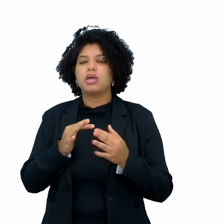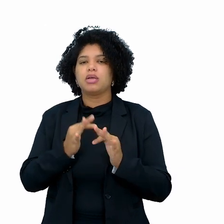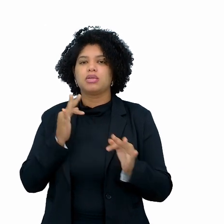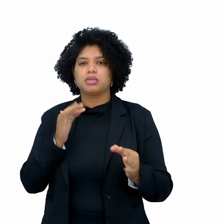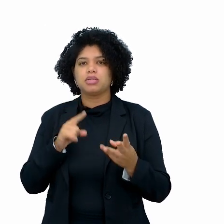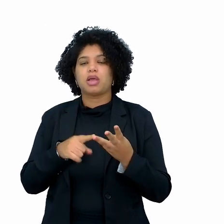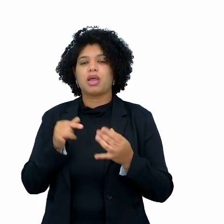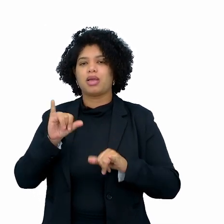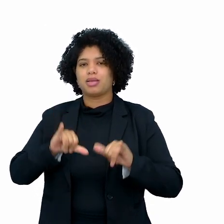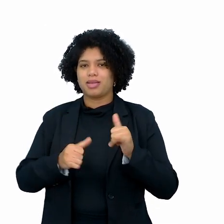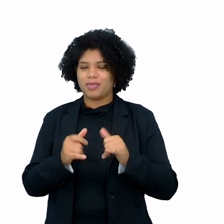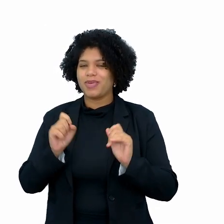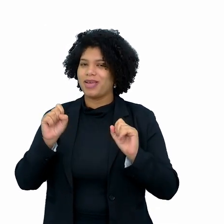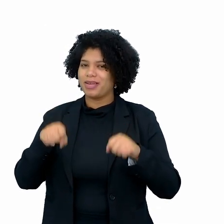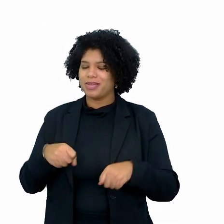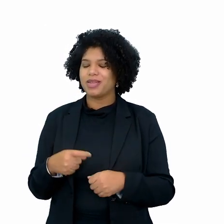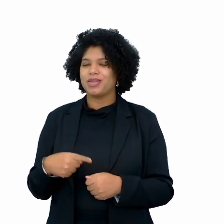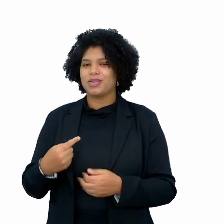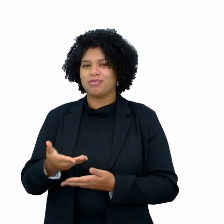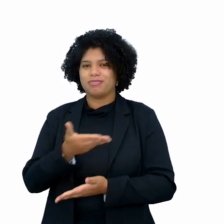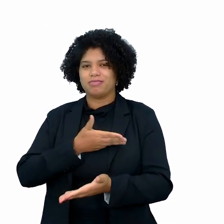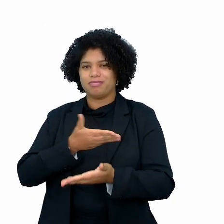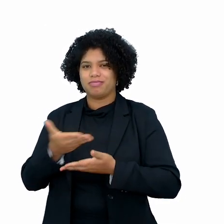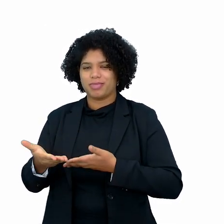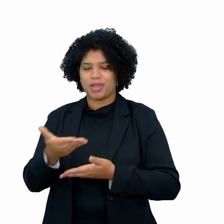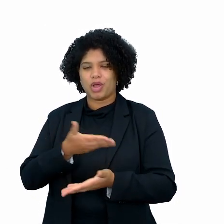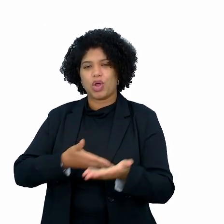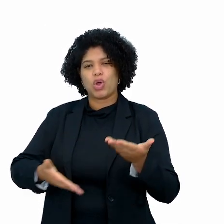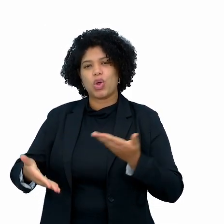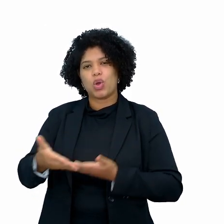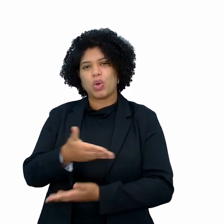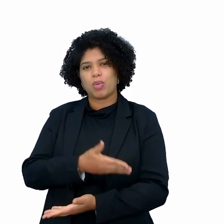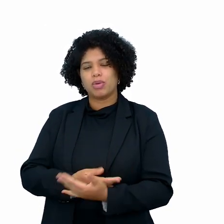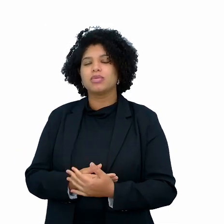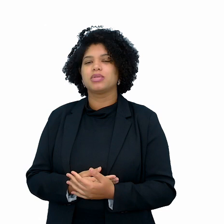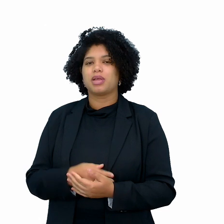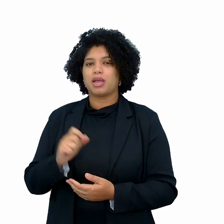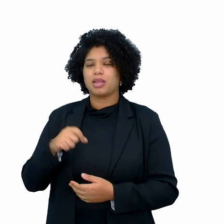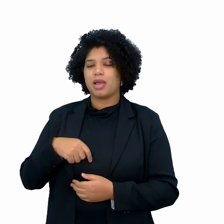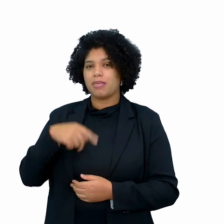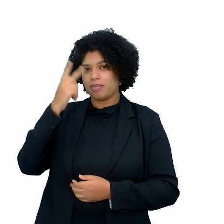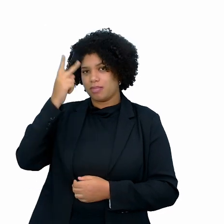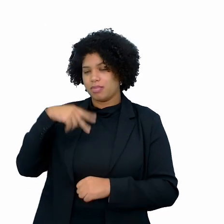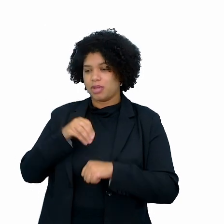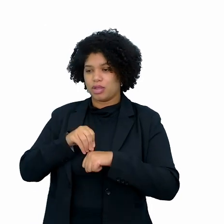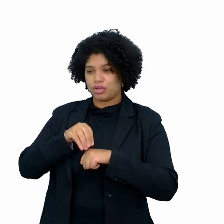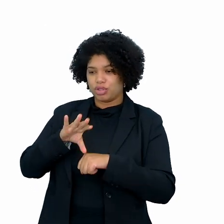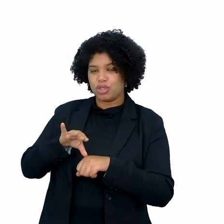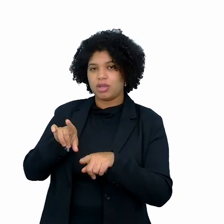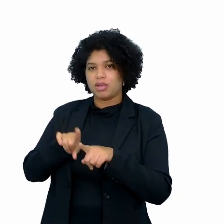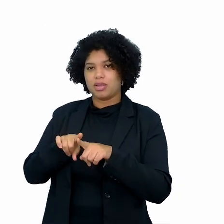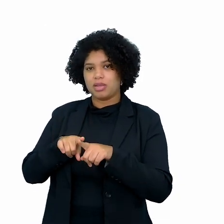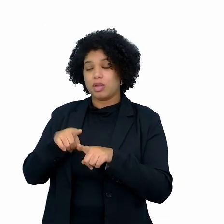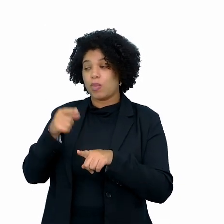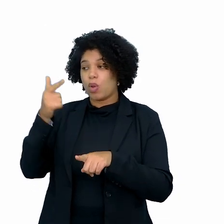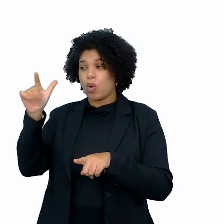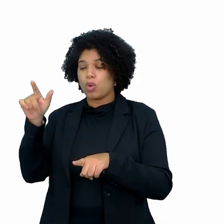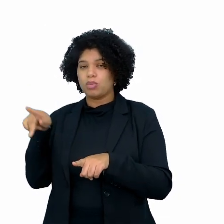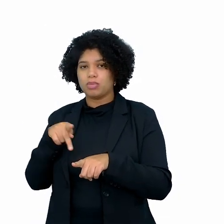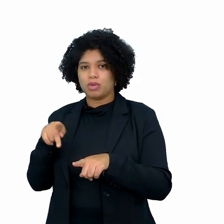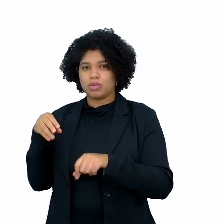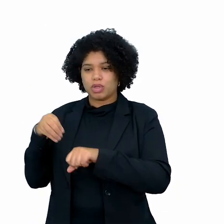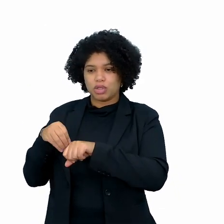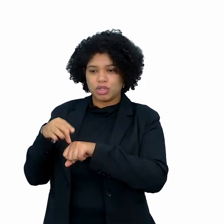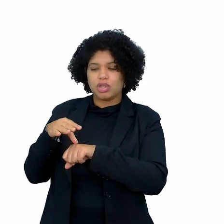e beber também das práticas dos outros, ali, né, encontrar práticas de outros professores